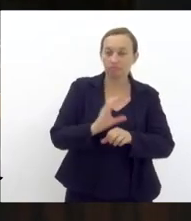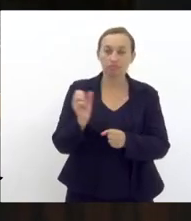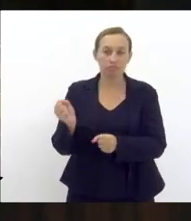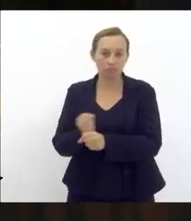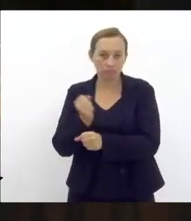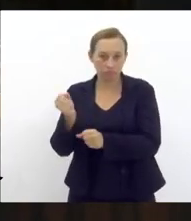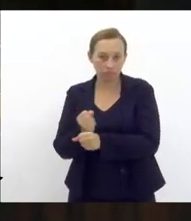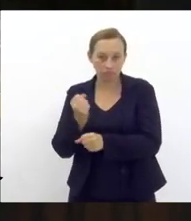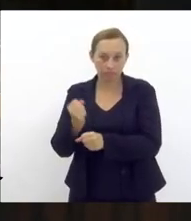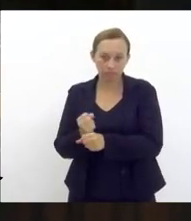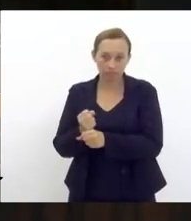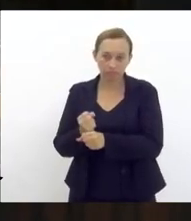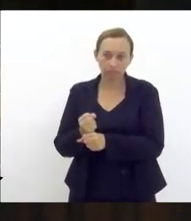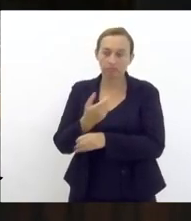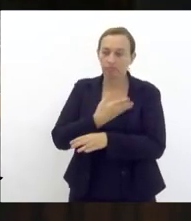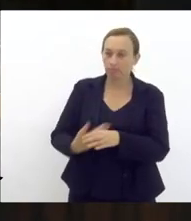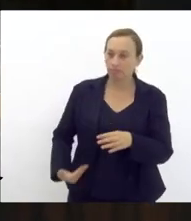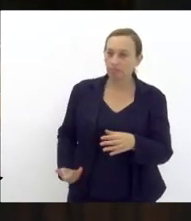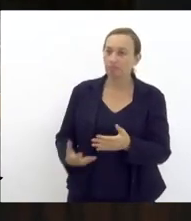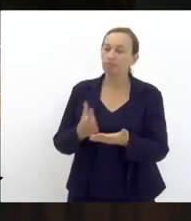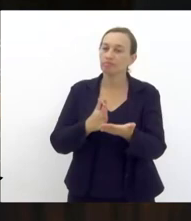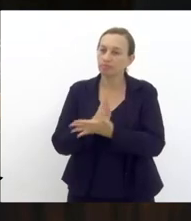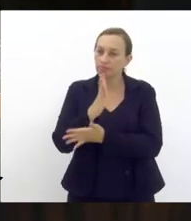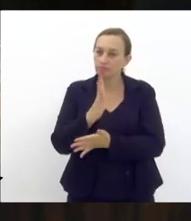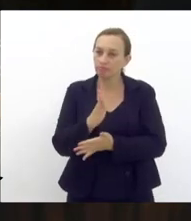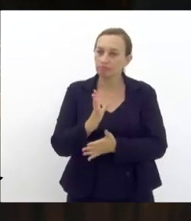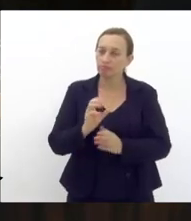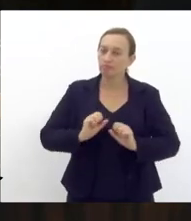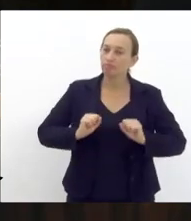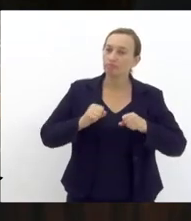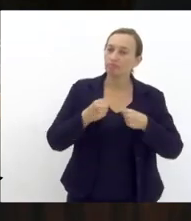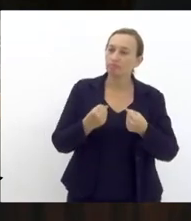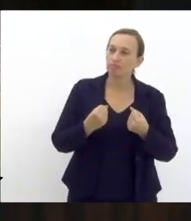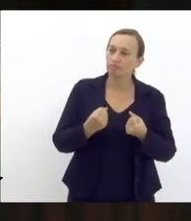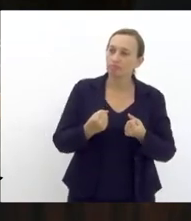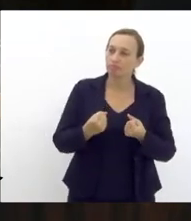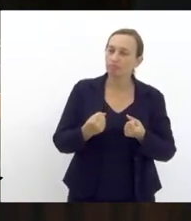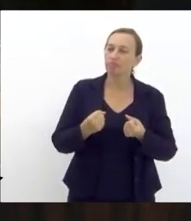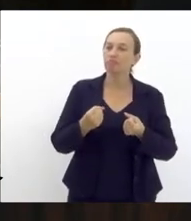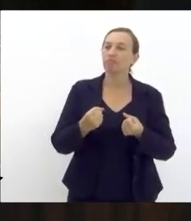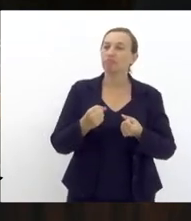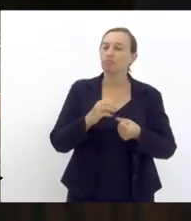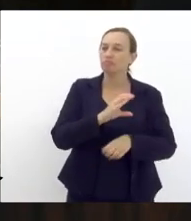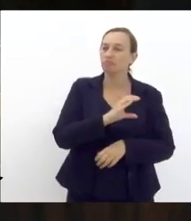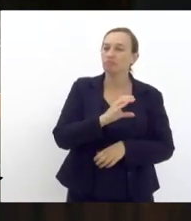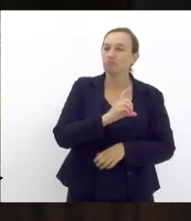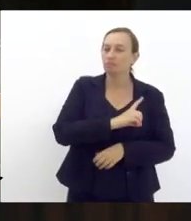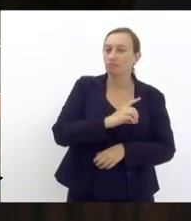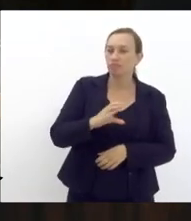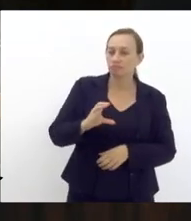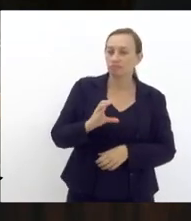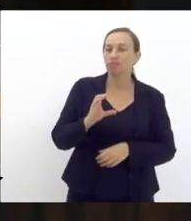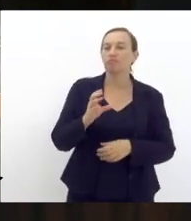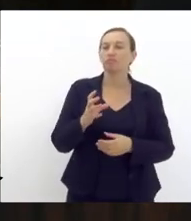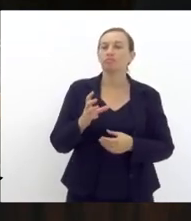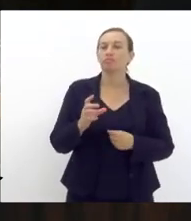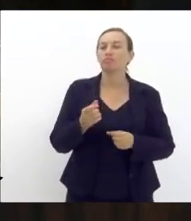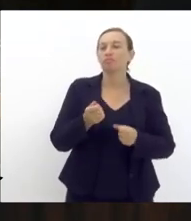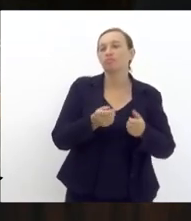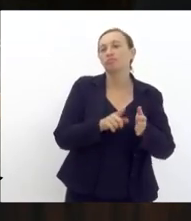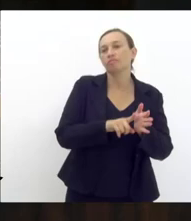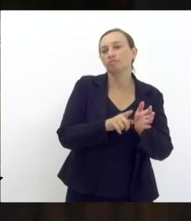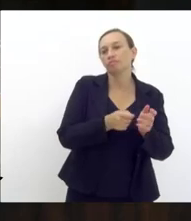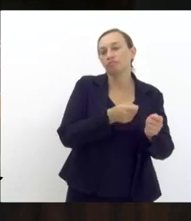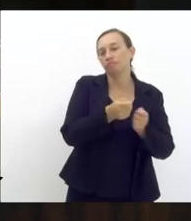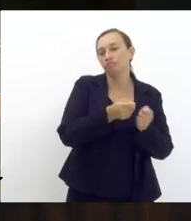obras públicas favorável de defesa Defesa Civil favorável e de orçamento finança